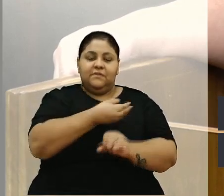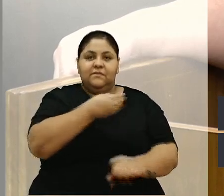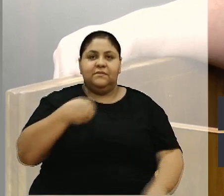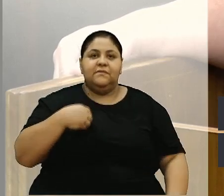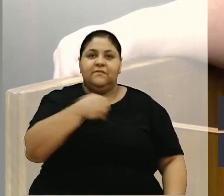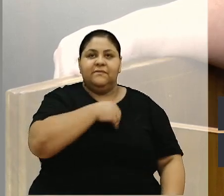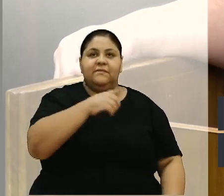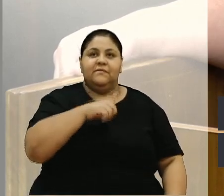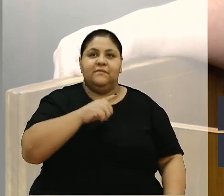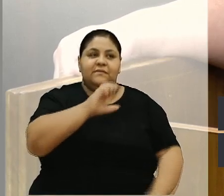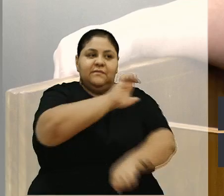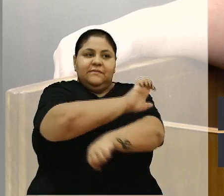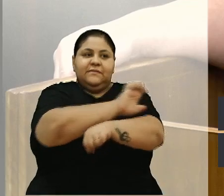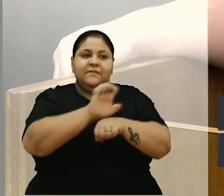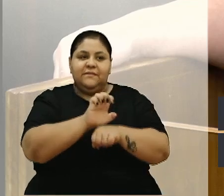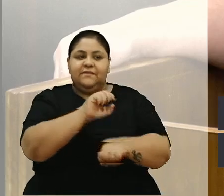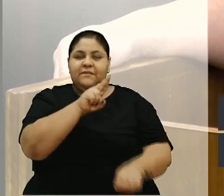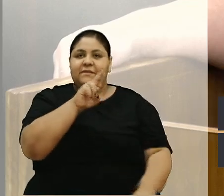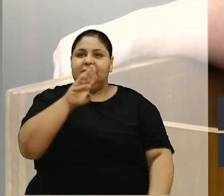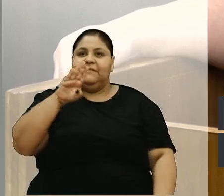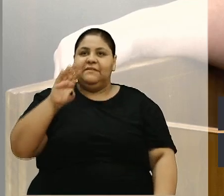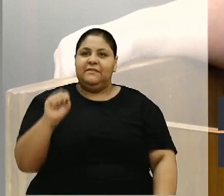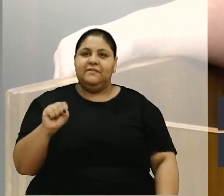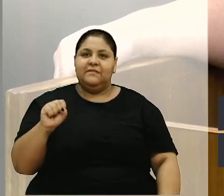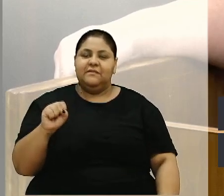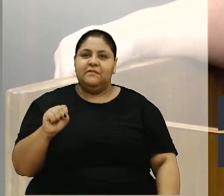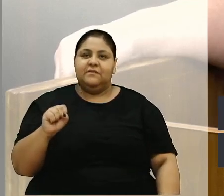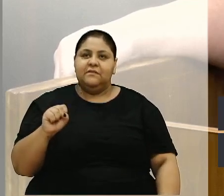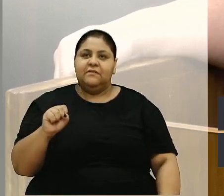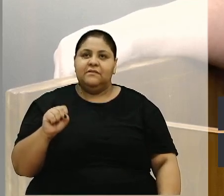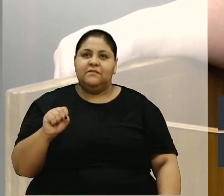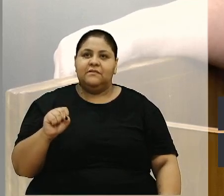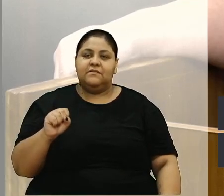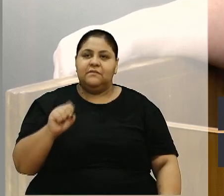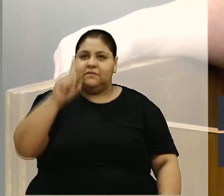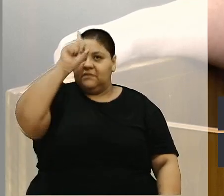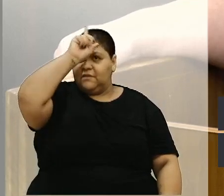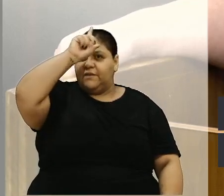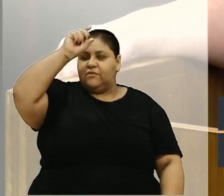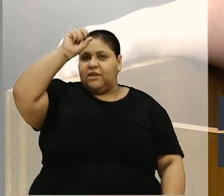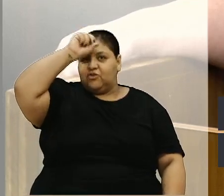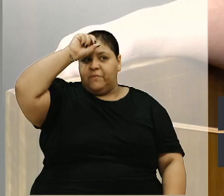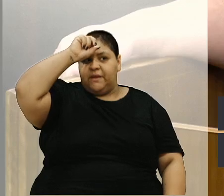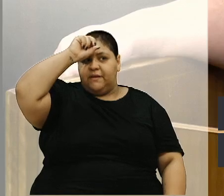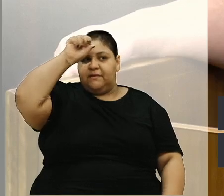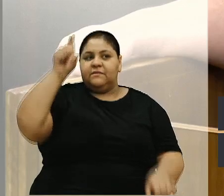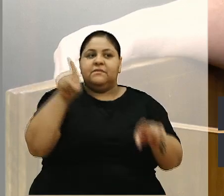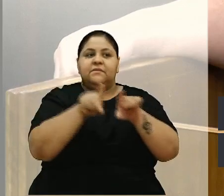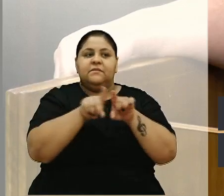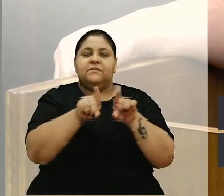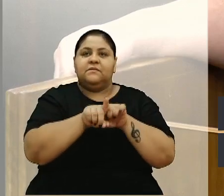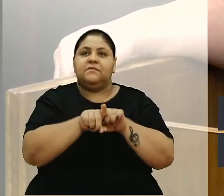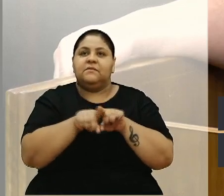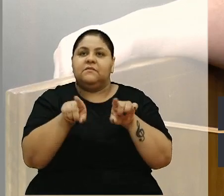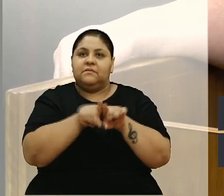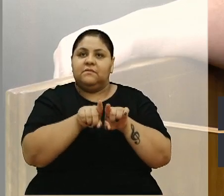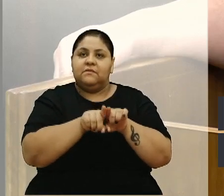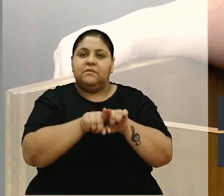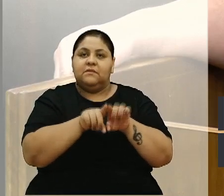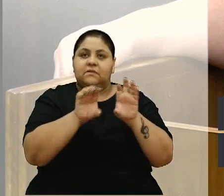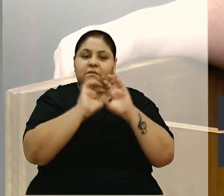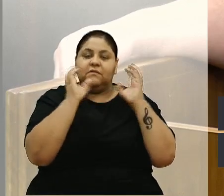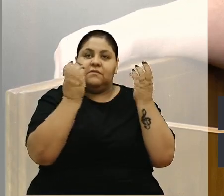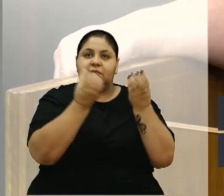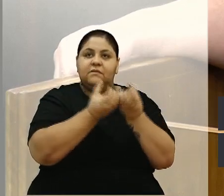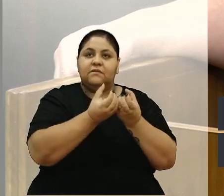que estagiar nas UBSs, nos hospitais, e tem ainda a contrapartida da faculdade, que